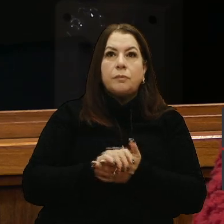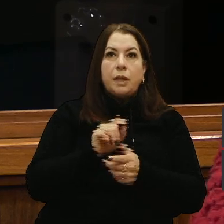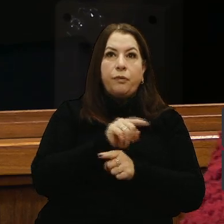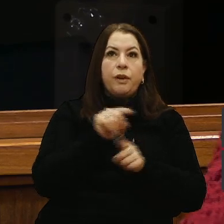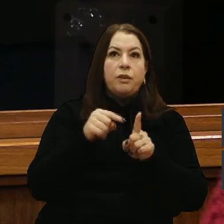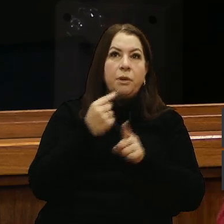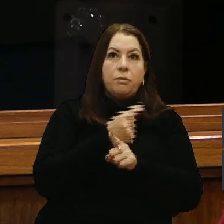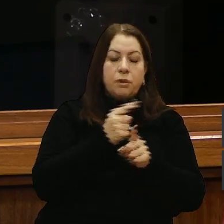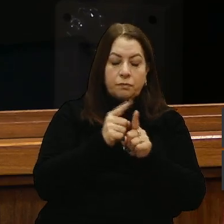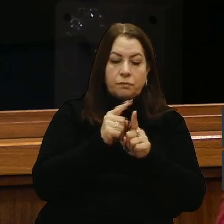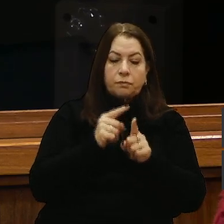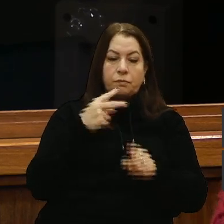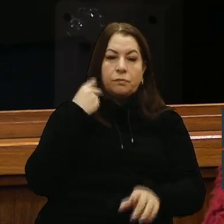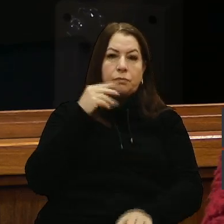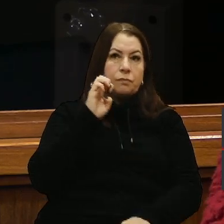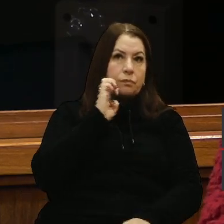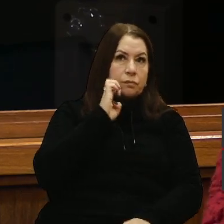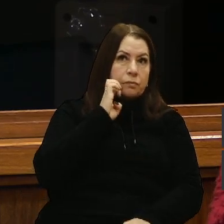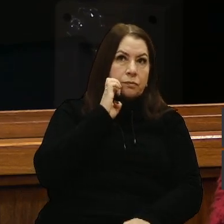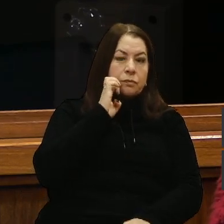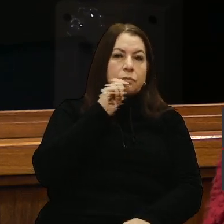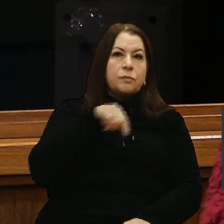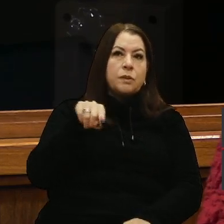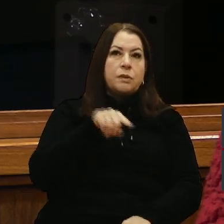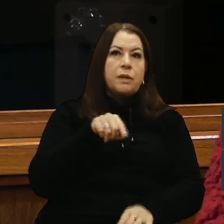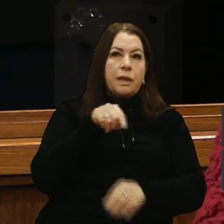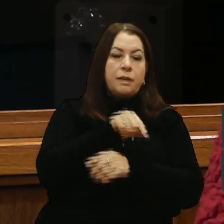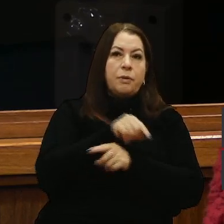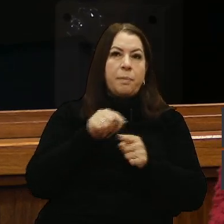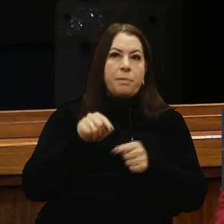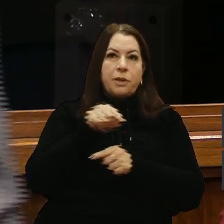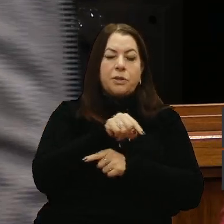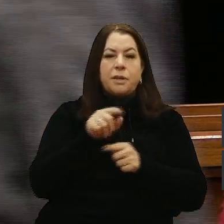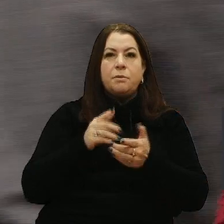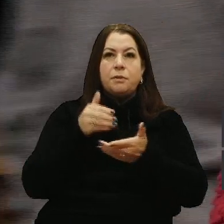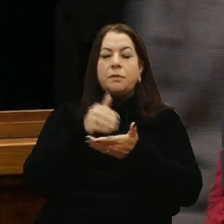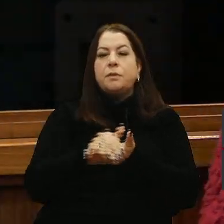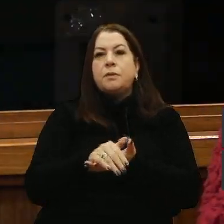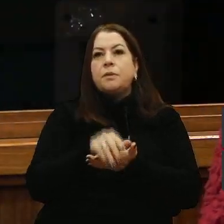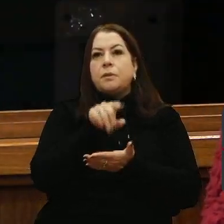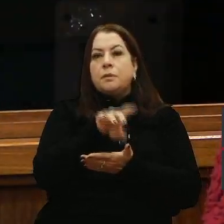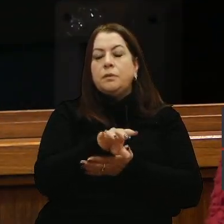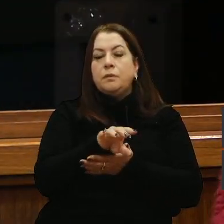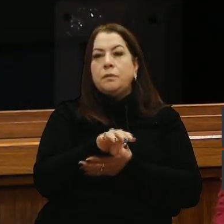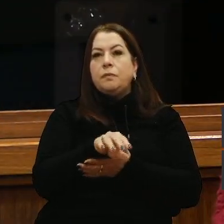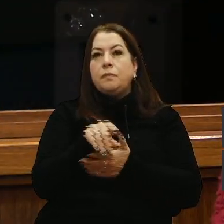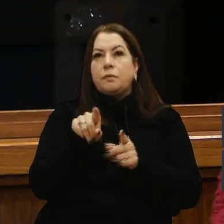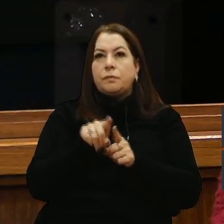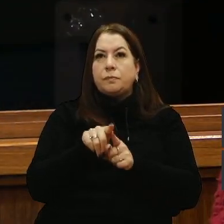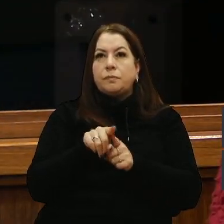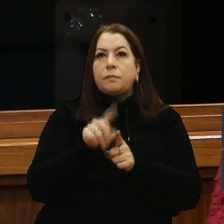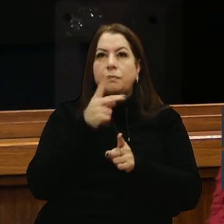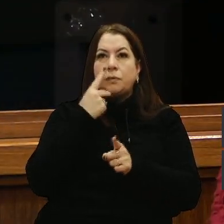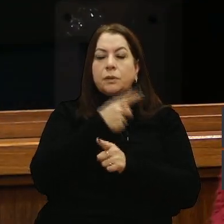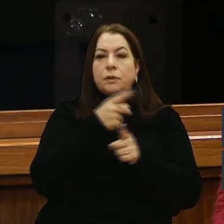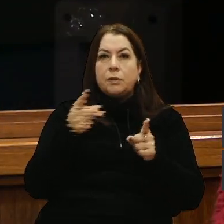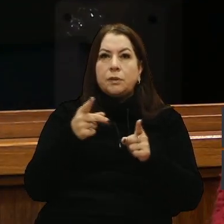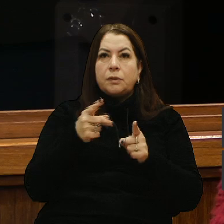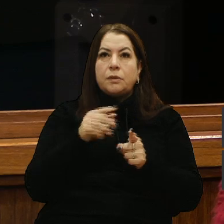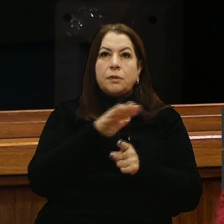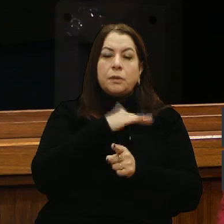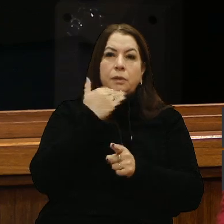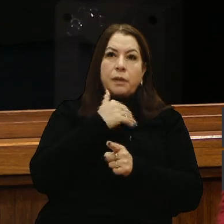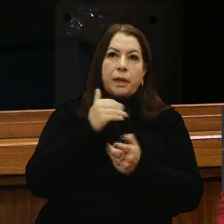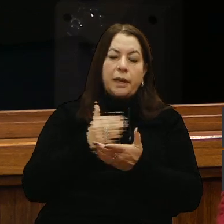vereadora Estela falou, as mulheres, não só aquelas que a gente fala muito das mortes,